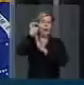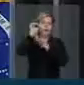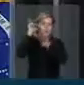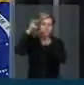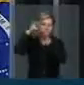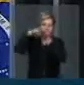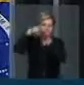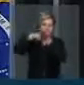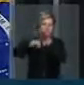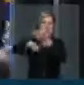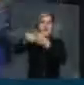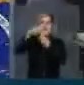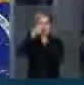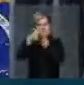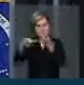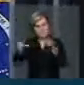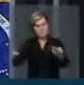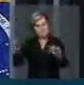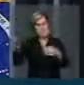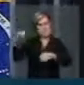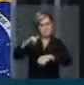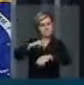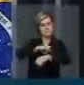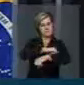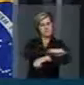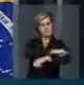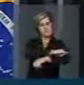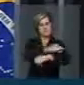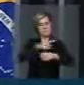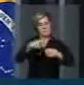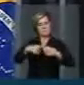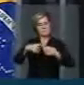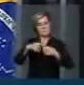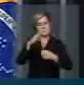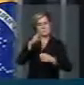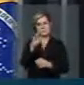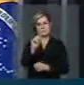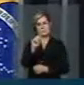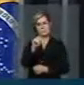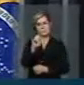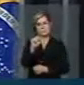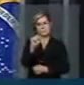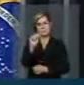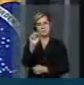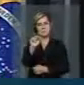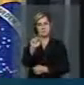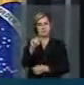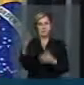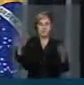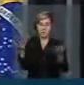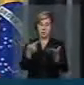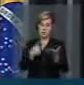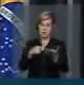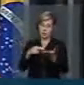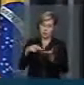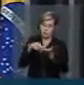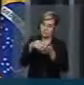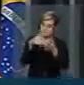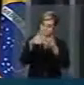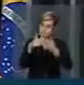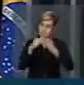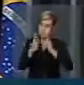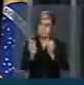manhã visitando o aeroporto da cidade de Balsas e eu venho aqui, já vamos fazer o requerimento